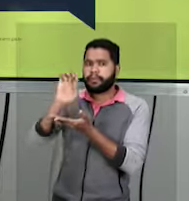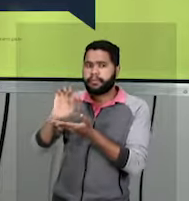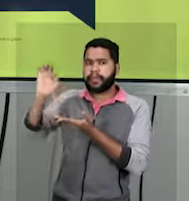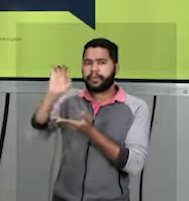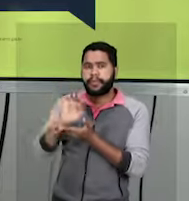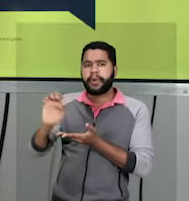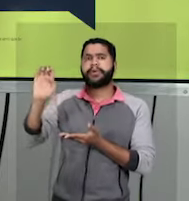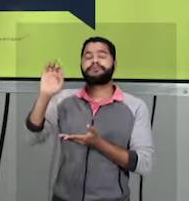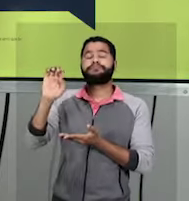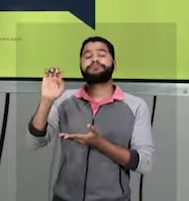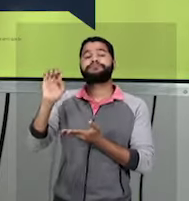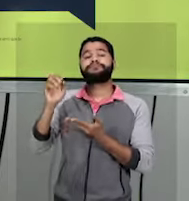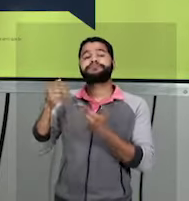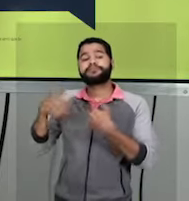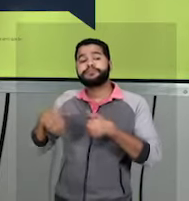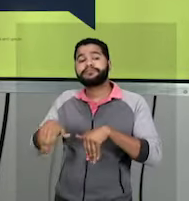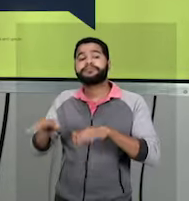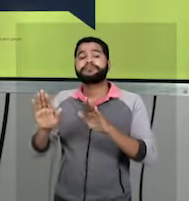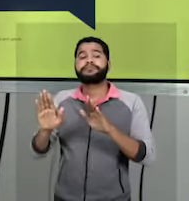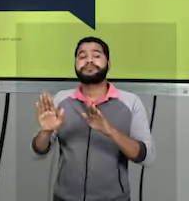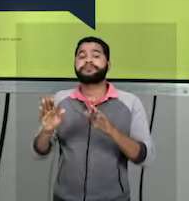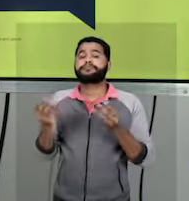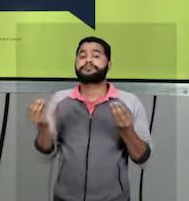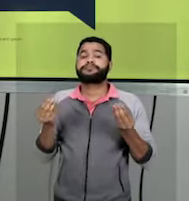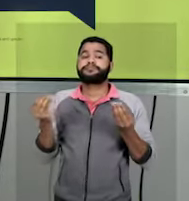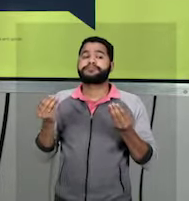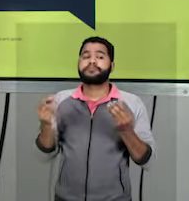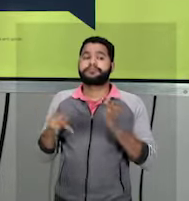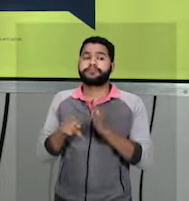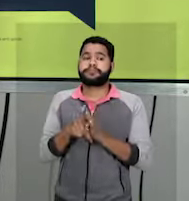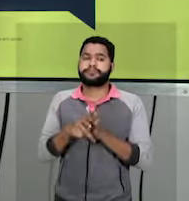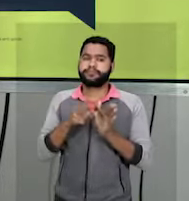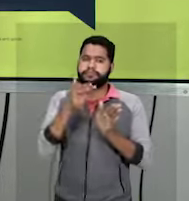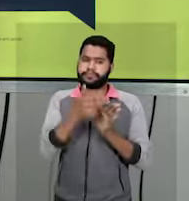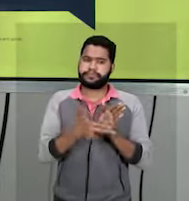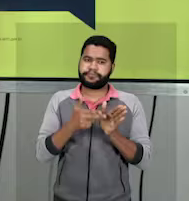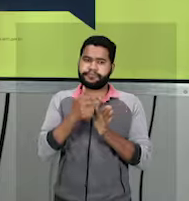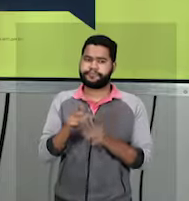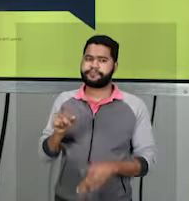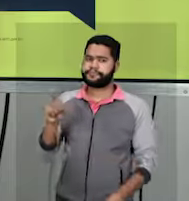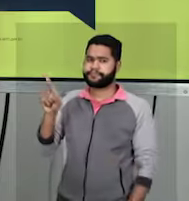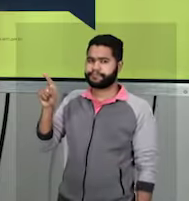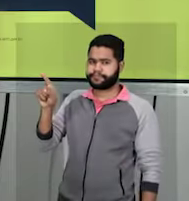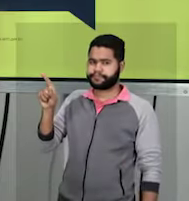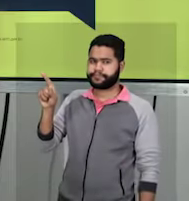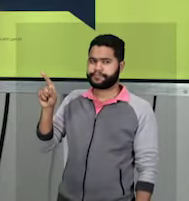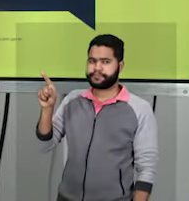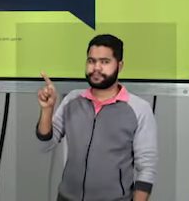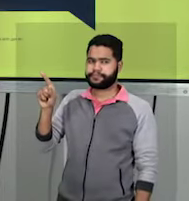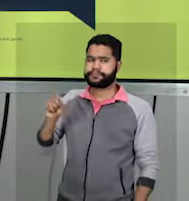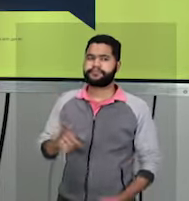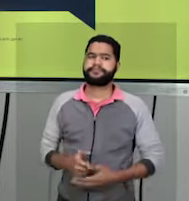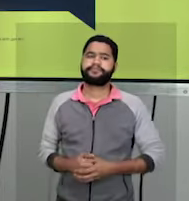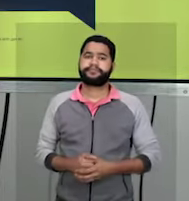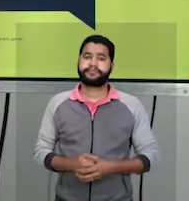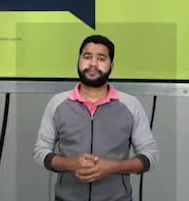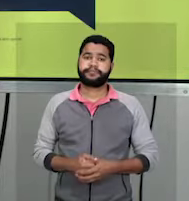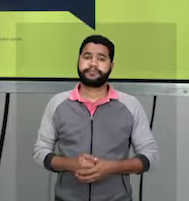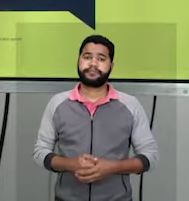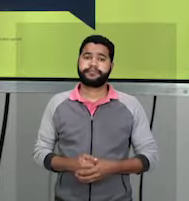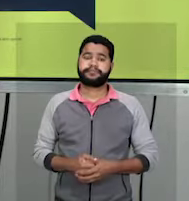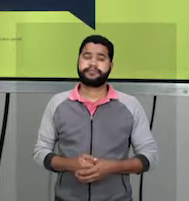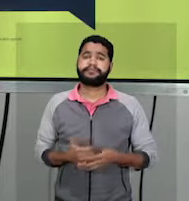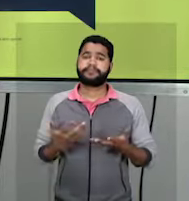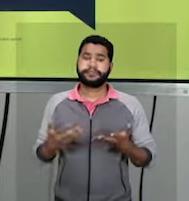ele vai ser levado através do transporte Ferroviário o que que transporte Ferroviário são os